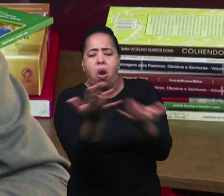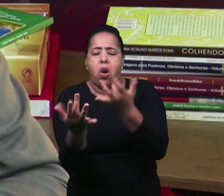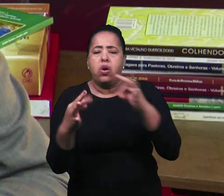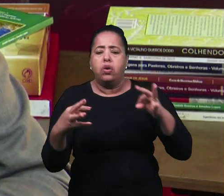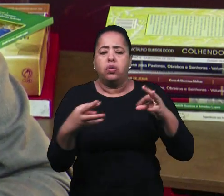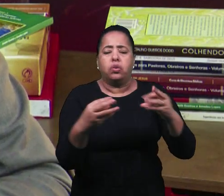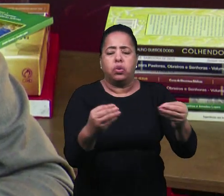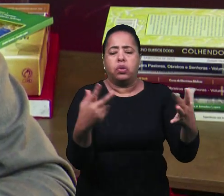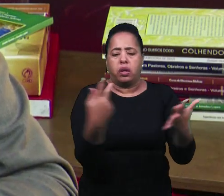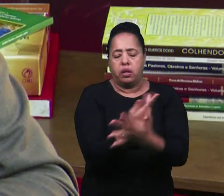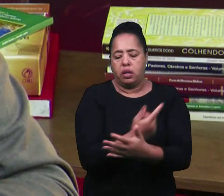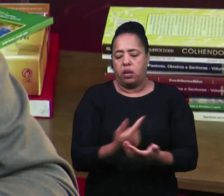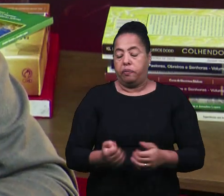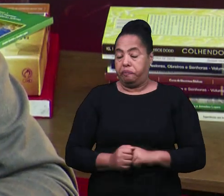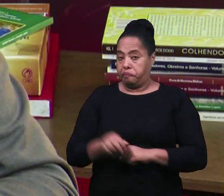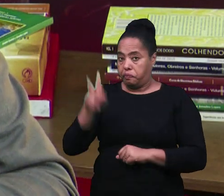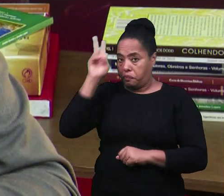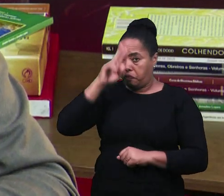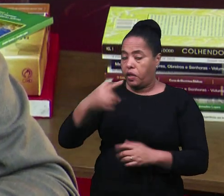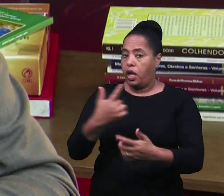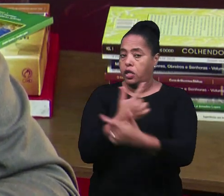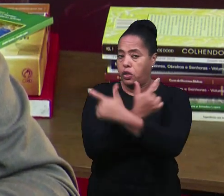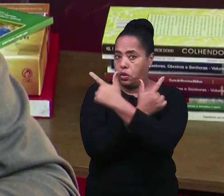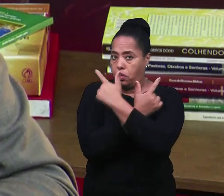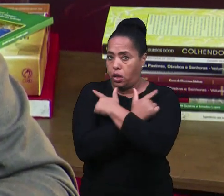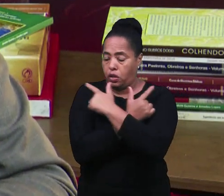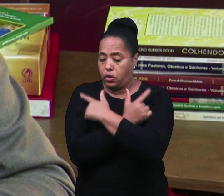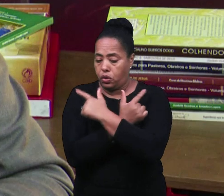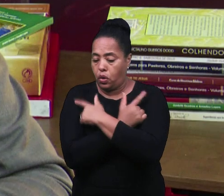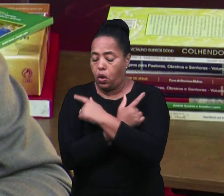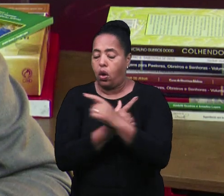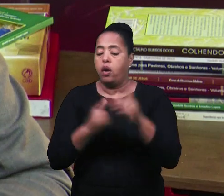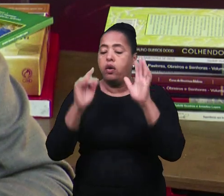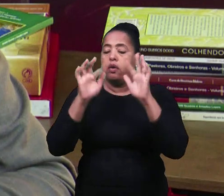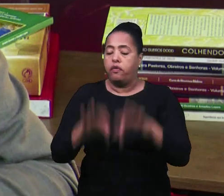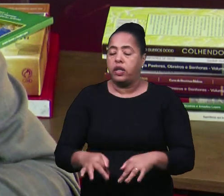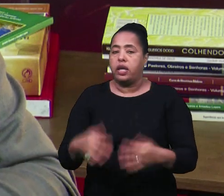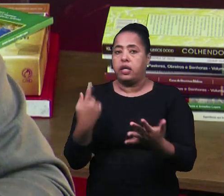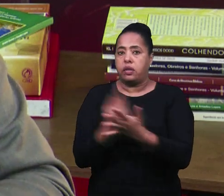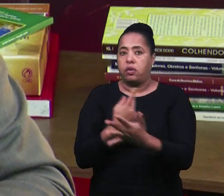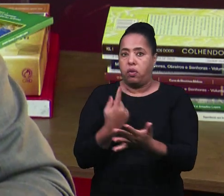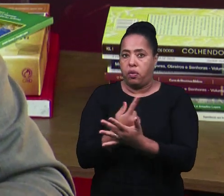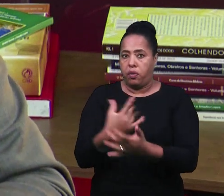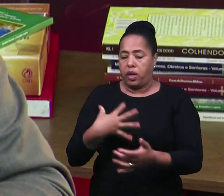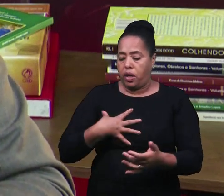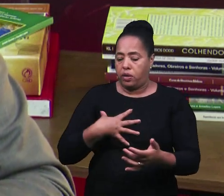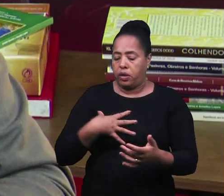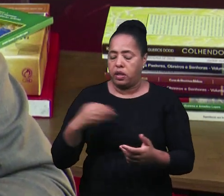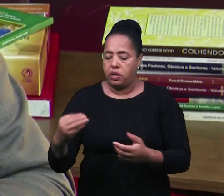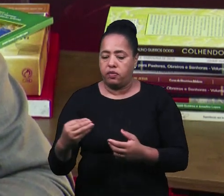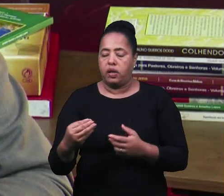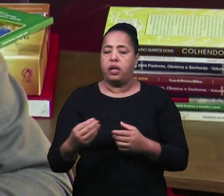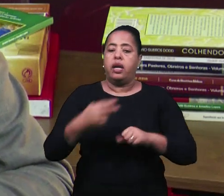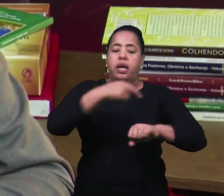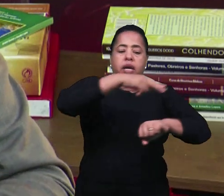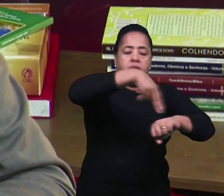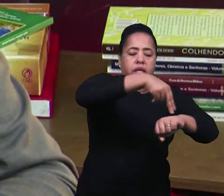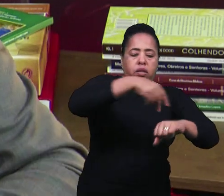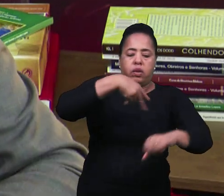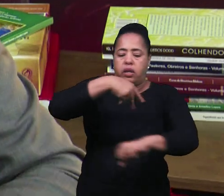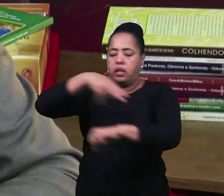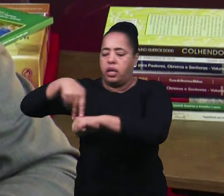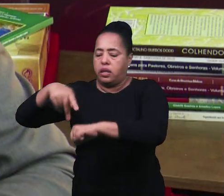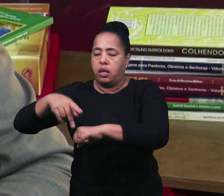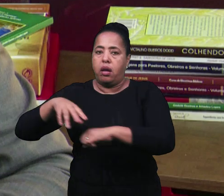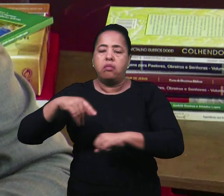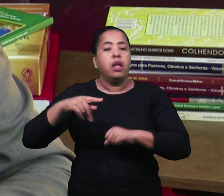A história de Ló acaba com o erro das filhas ali, né? Sim. Vai gerar duas nações, dois povos